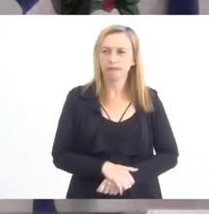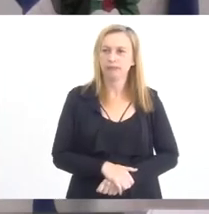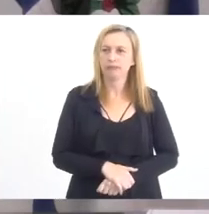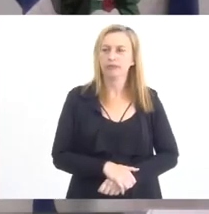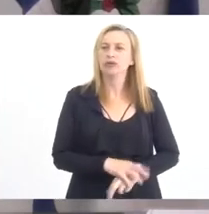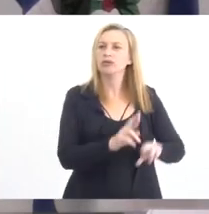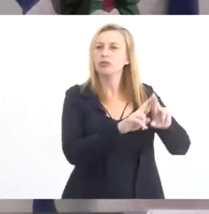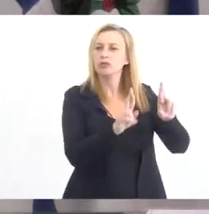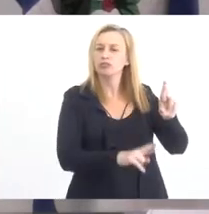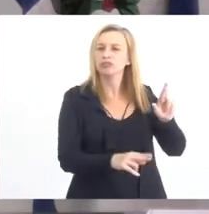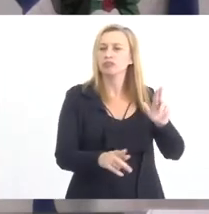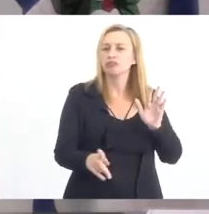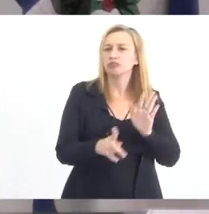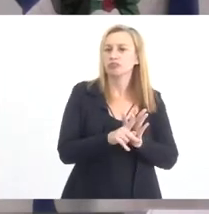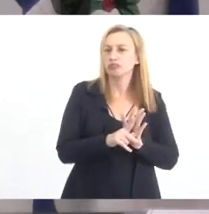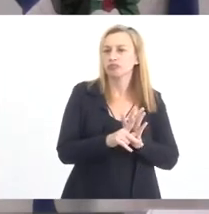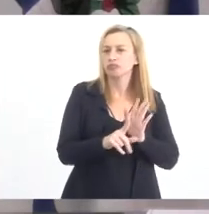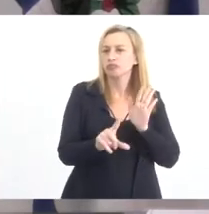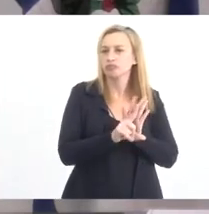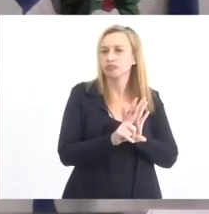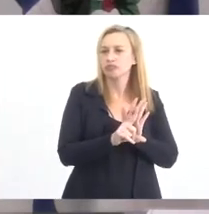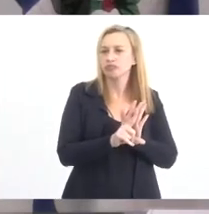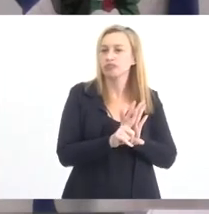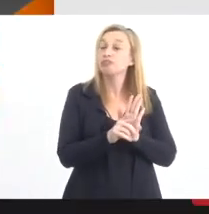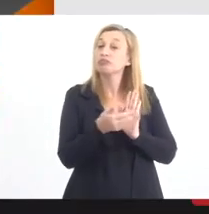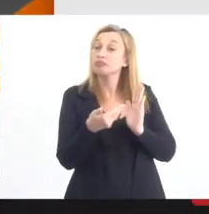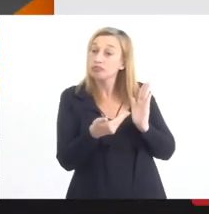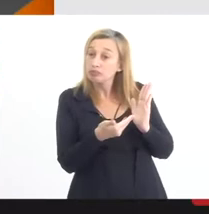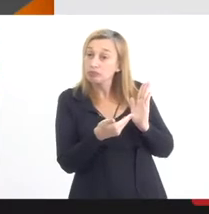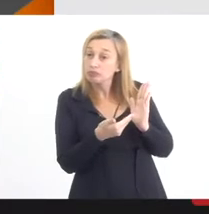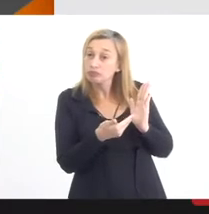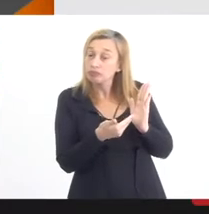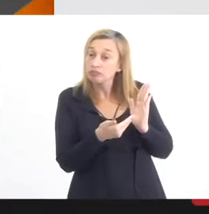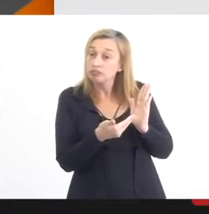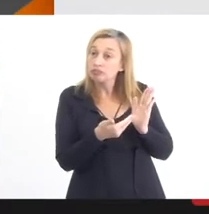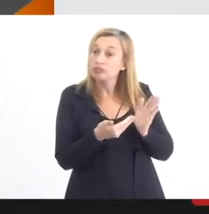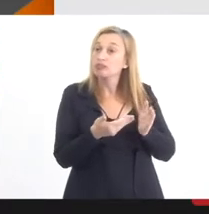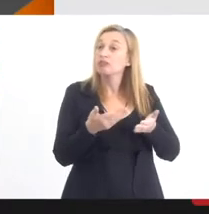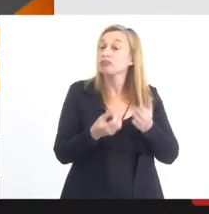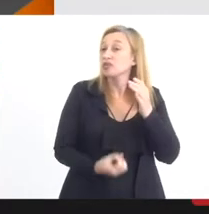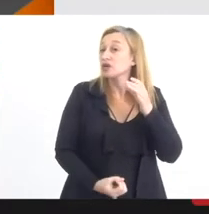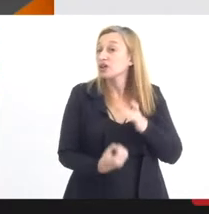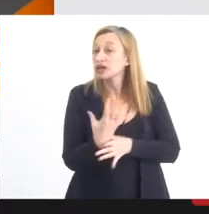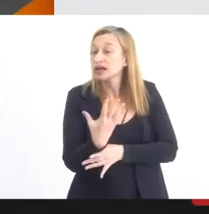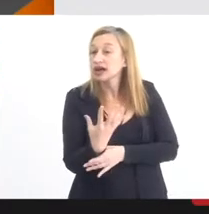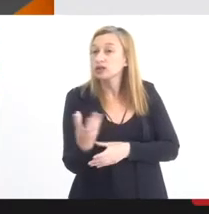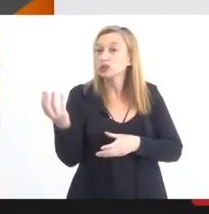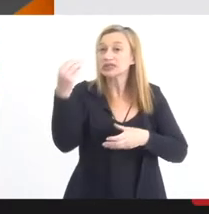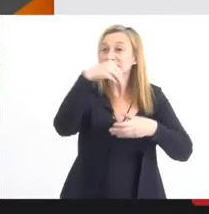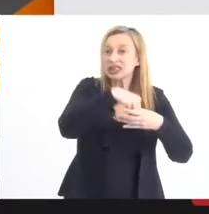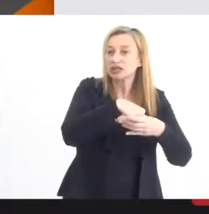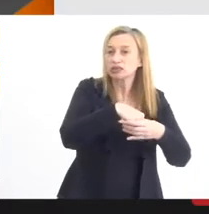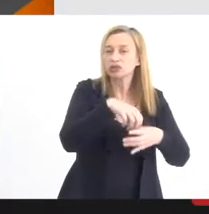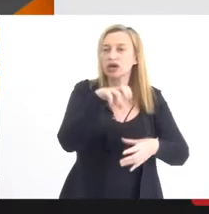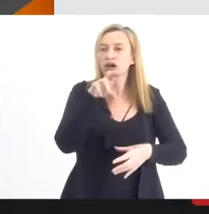pelo projeto de lei. Projeto de lei esse que nasceu dentro da